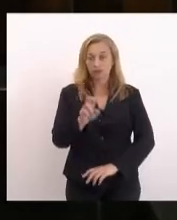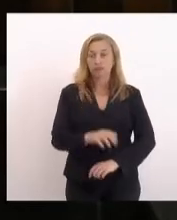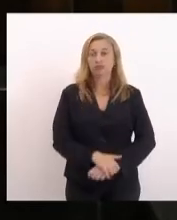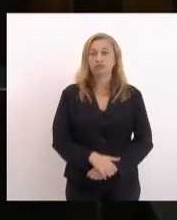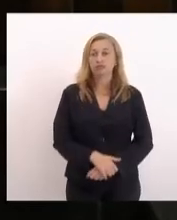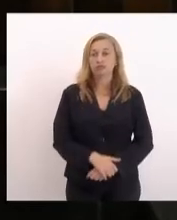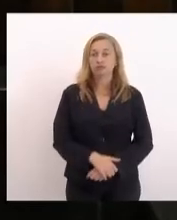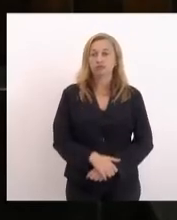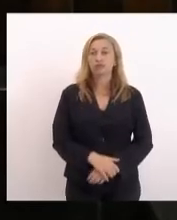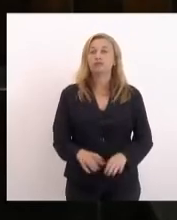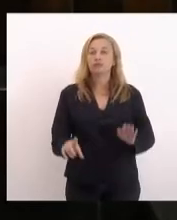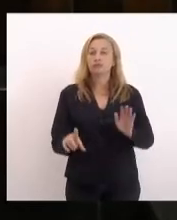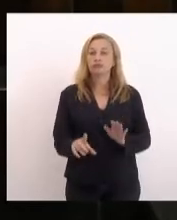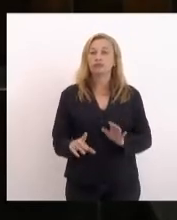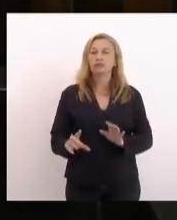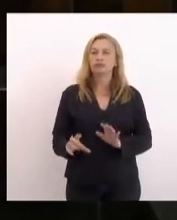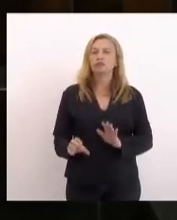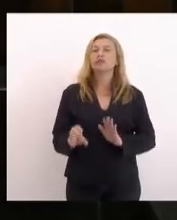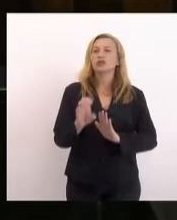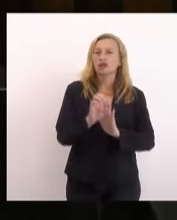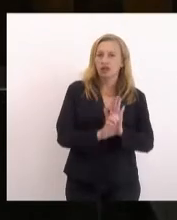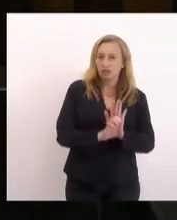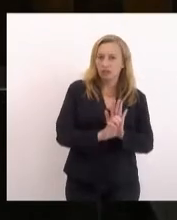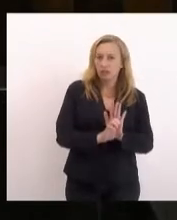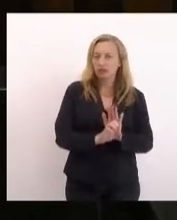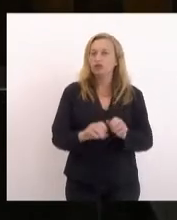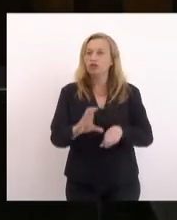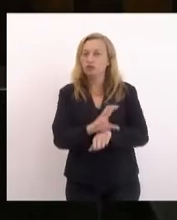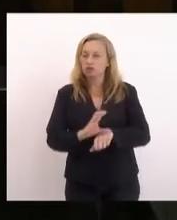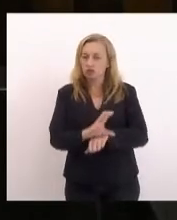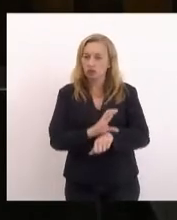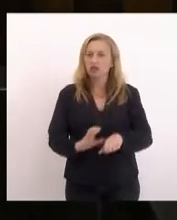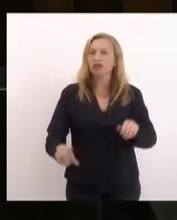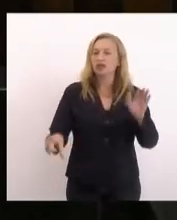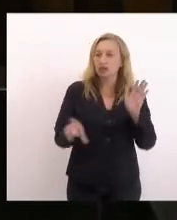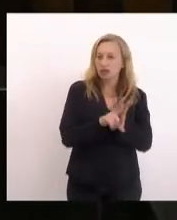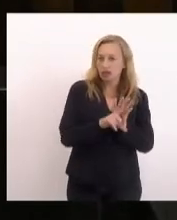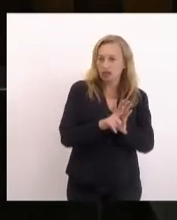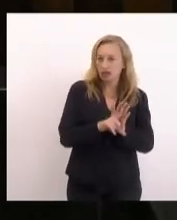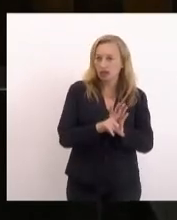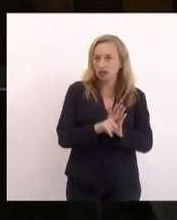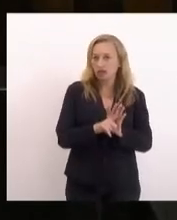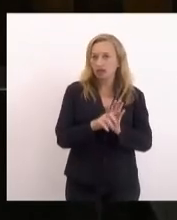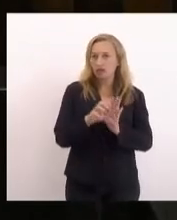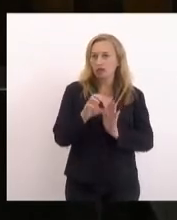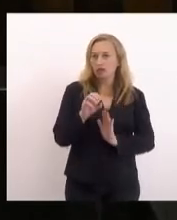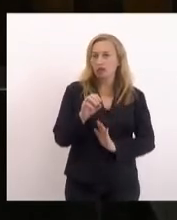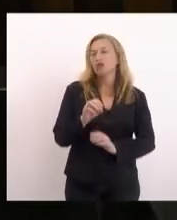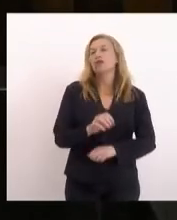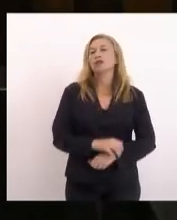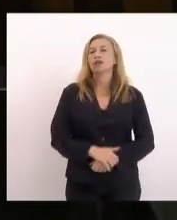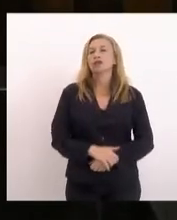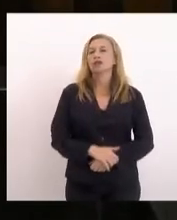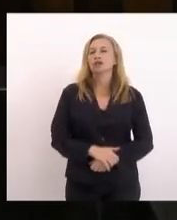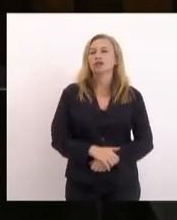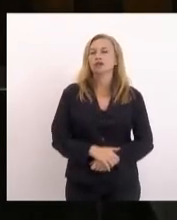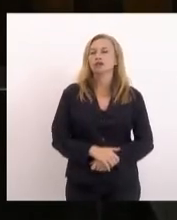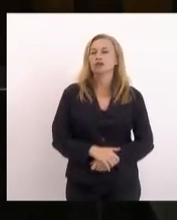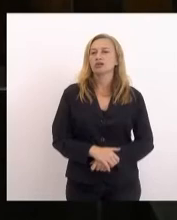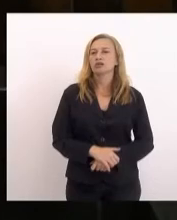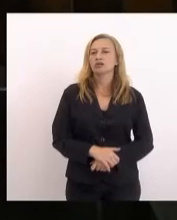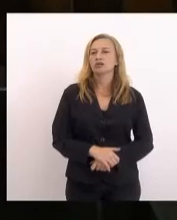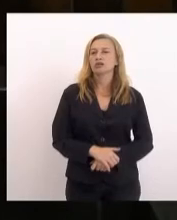falando, chamando de lei, emenda constitucional, lei complementar e lei ordinária, que suportaram